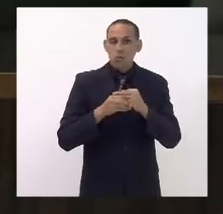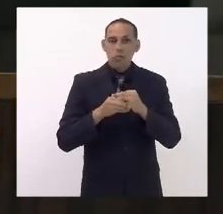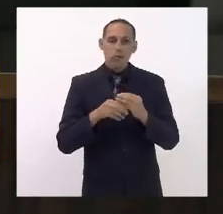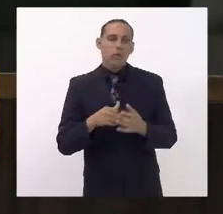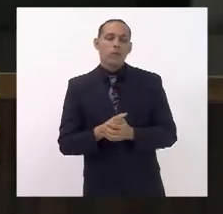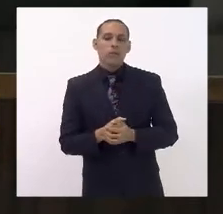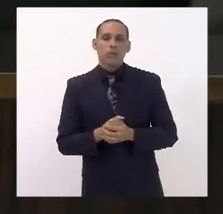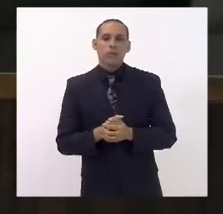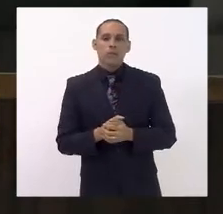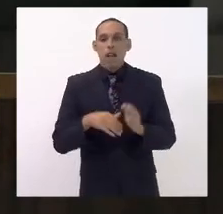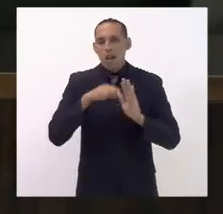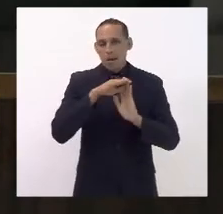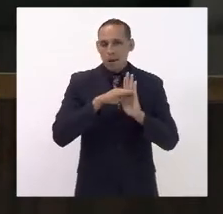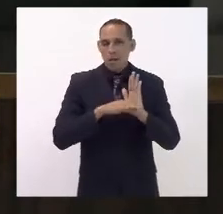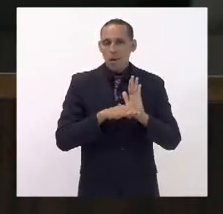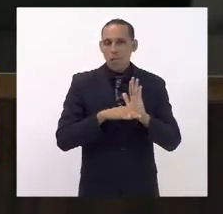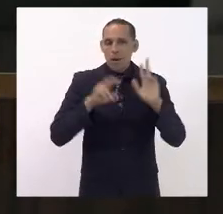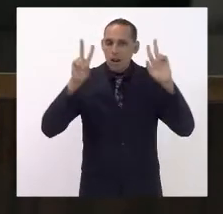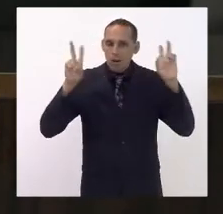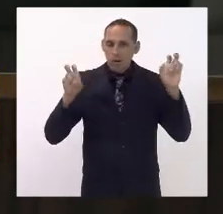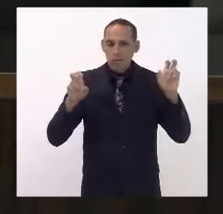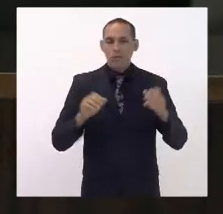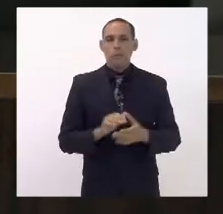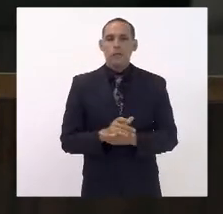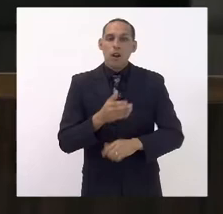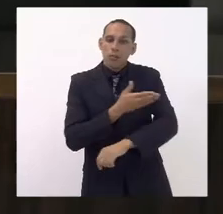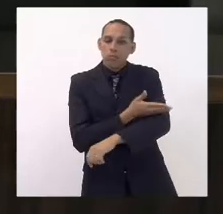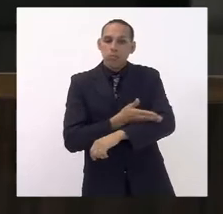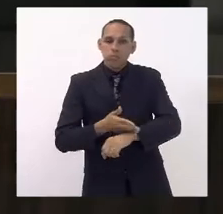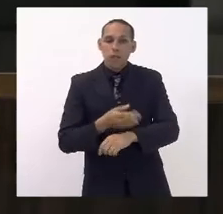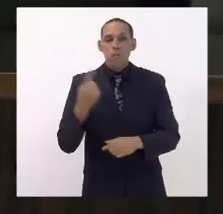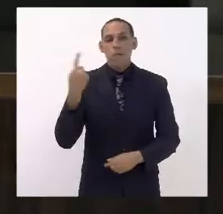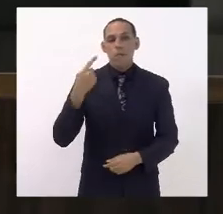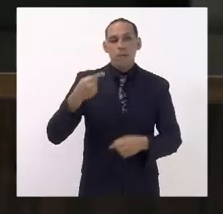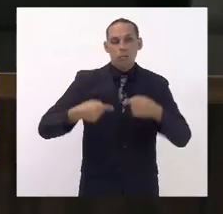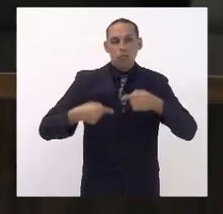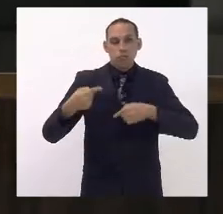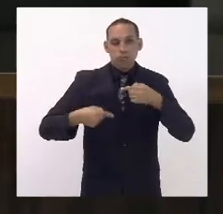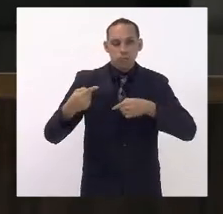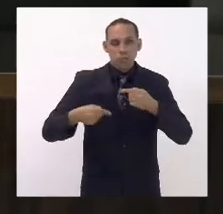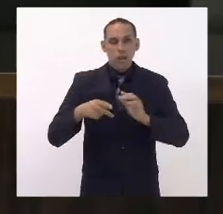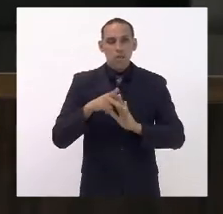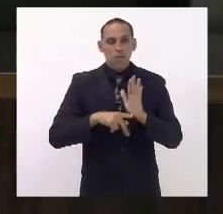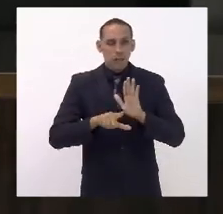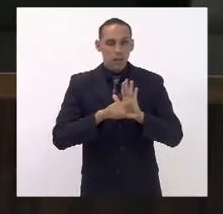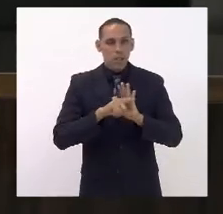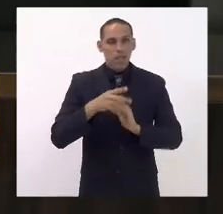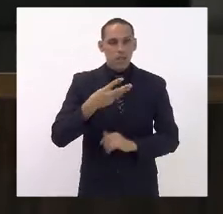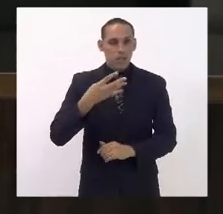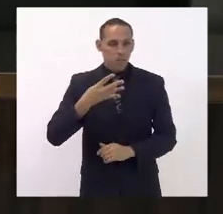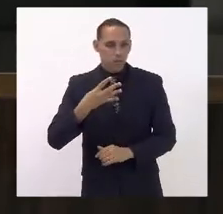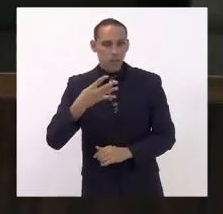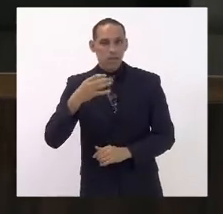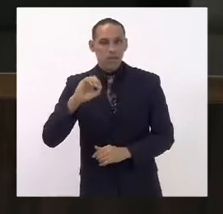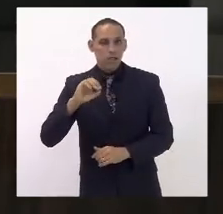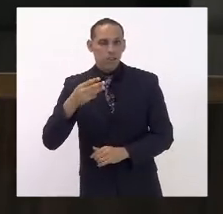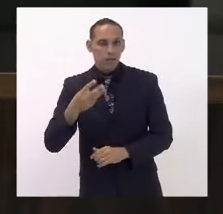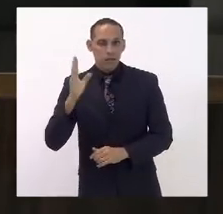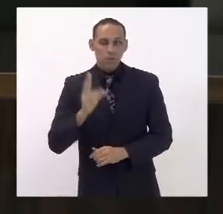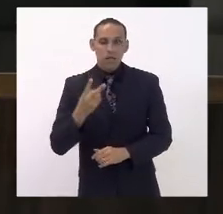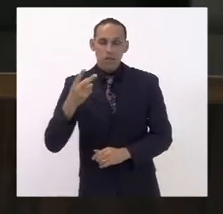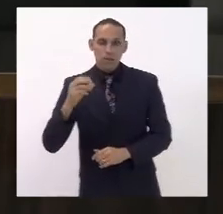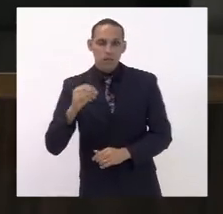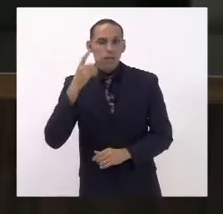artigo 47 do regimento interno, em tramitação ordinária, primeira discussão, projeto de lei 3403 de 20, de autoria do deputado